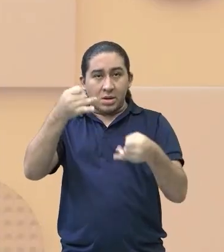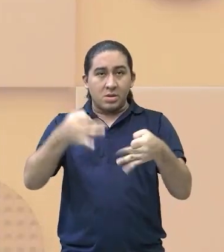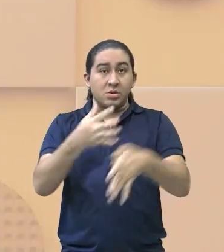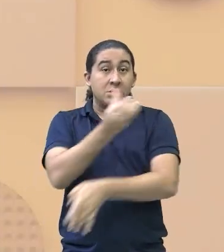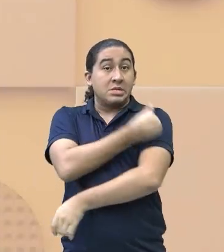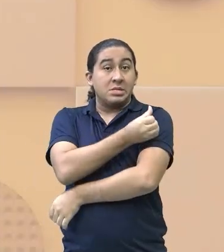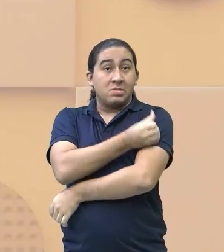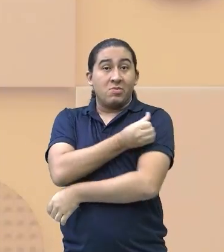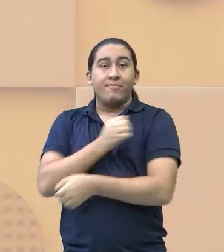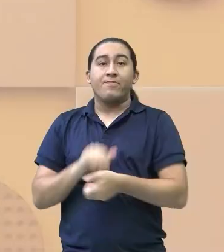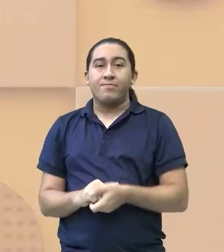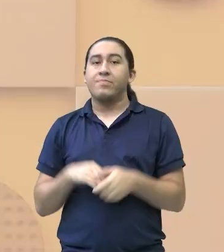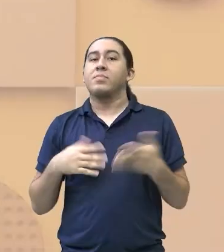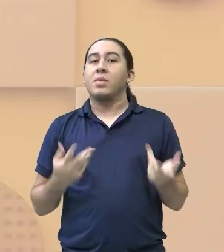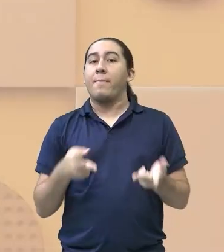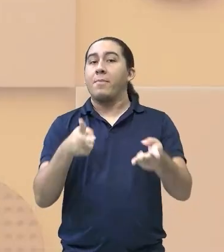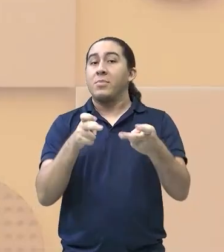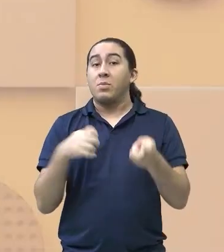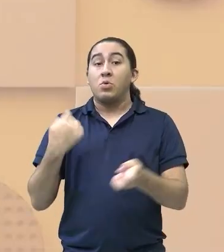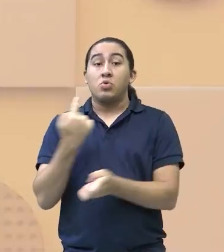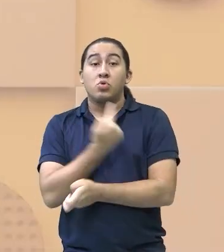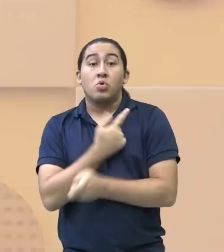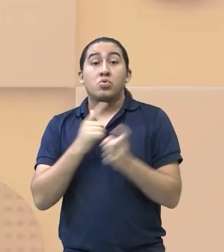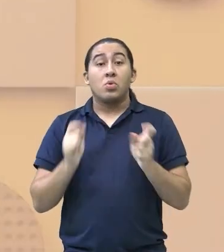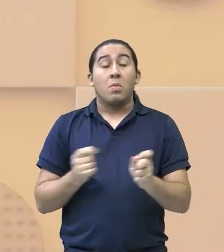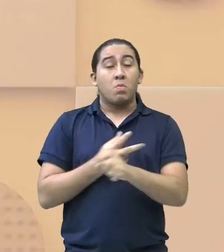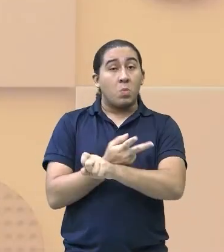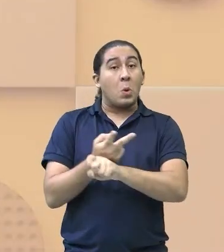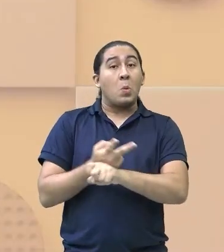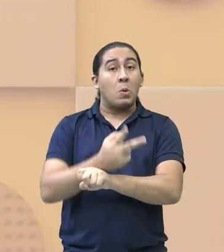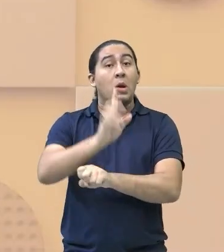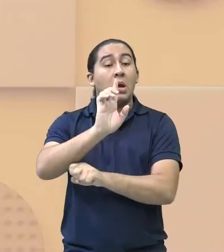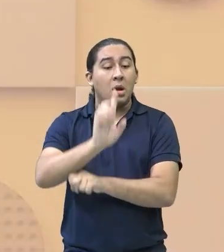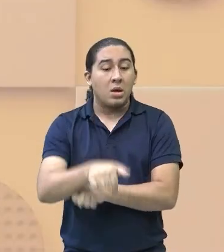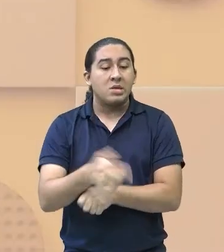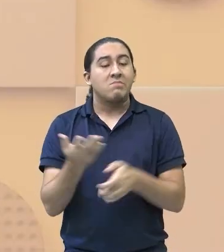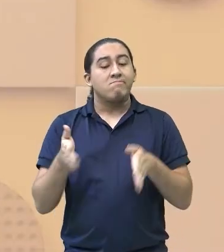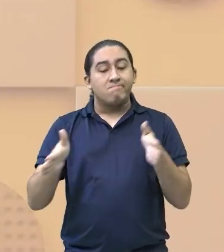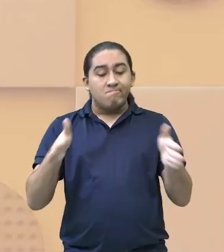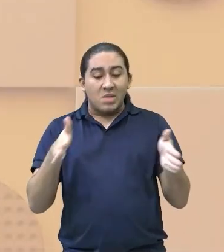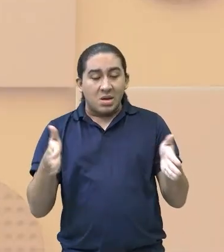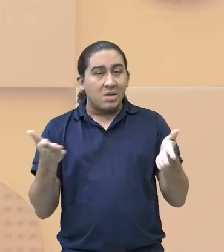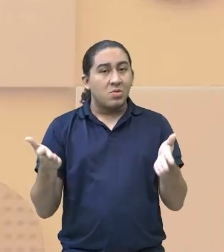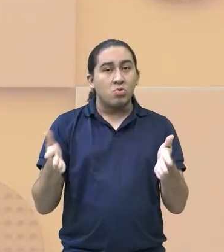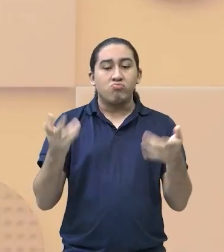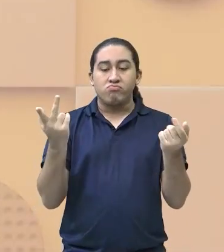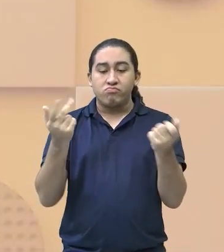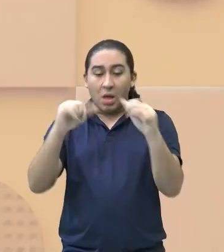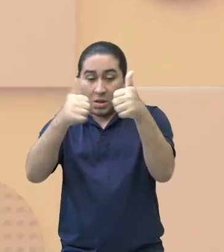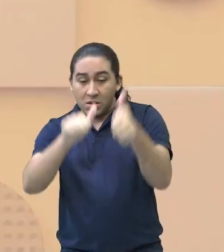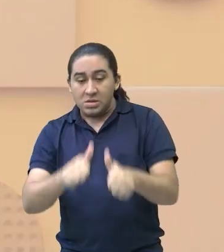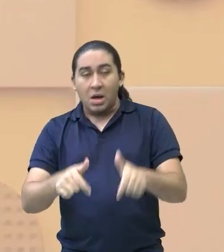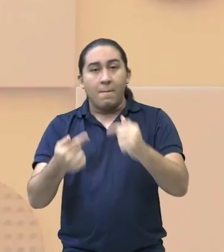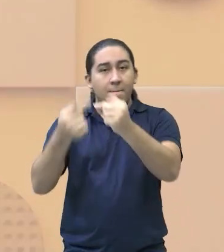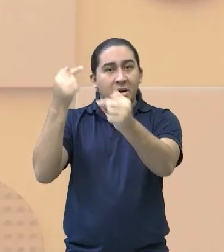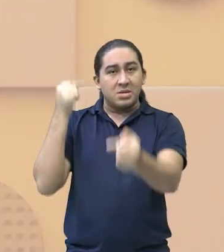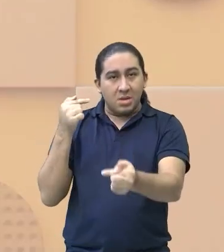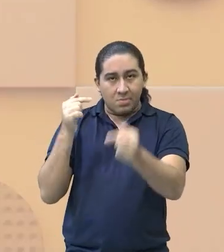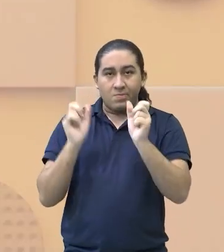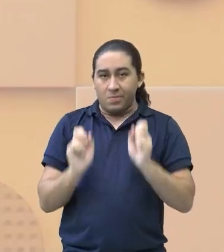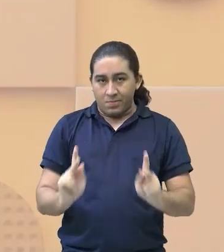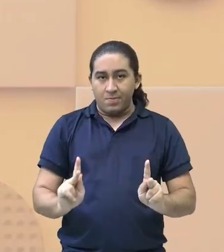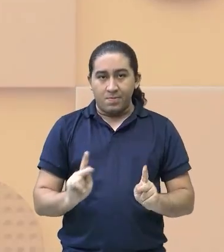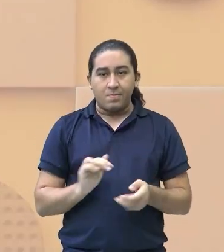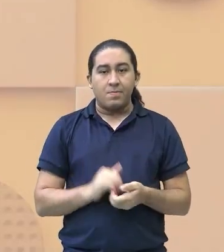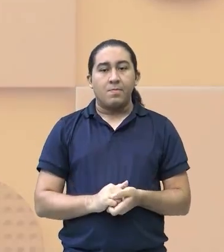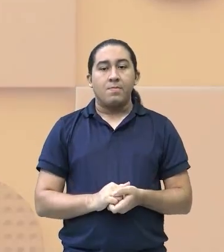a gente vai buscar, então, o quê? Esses fragmentos, esses vestígios do passado. Ok?